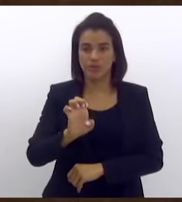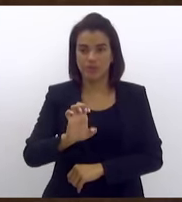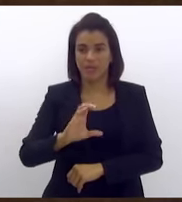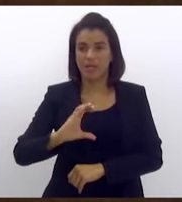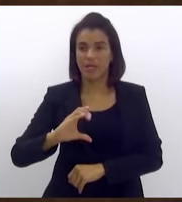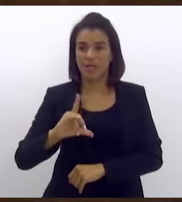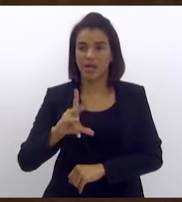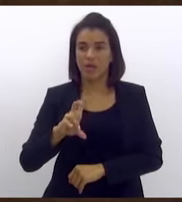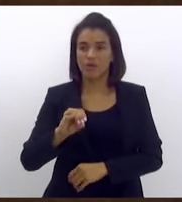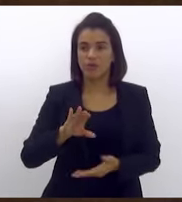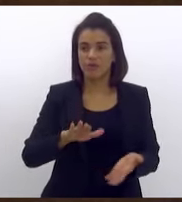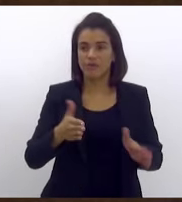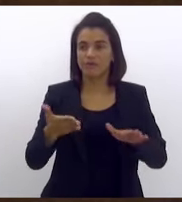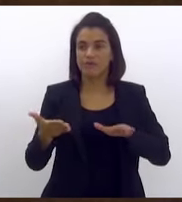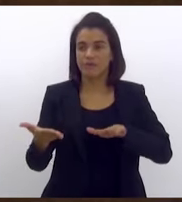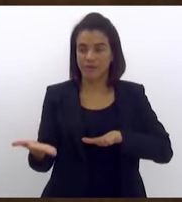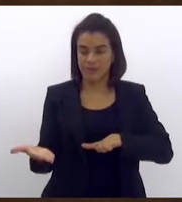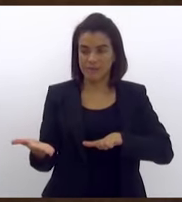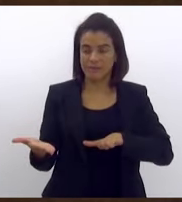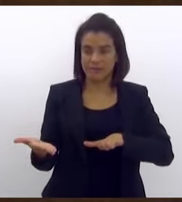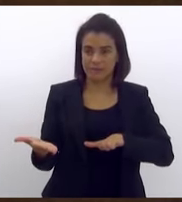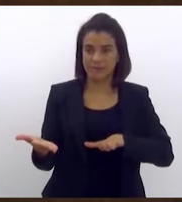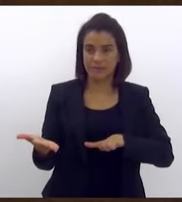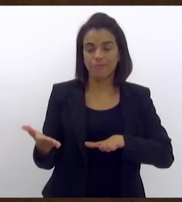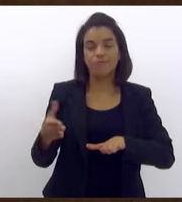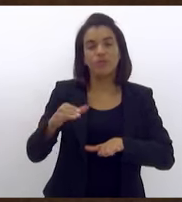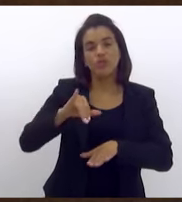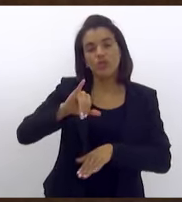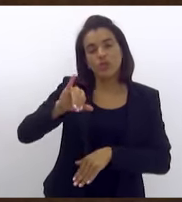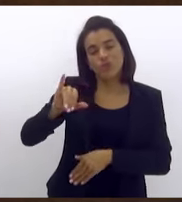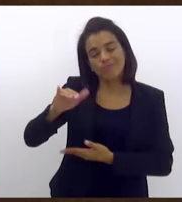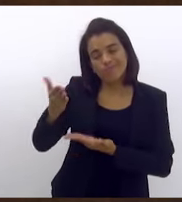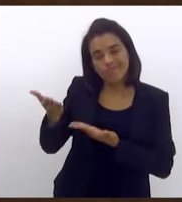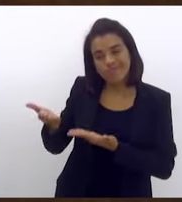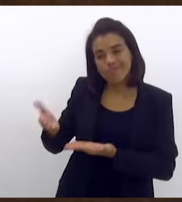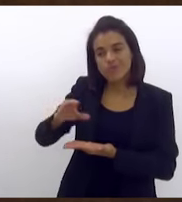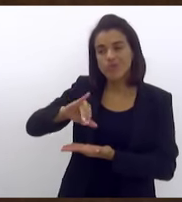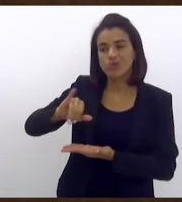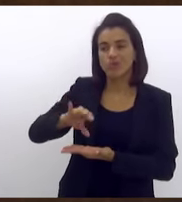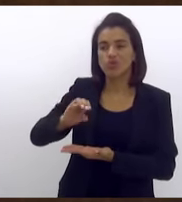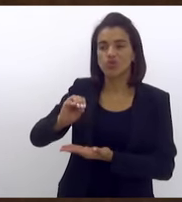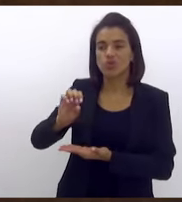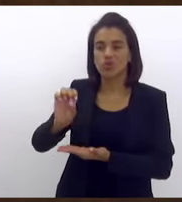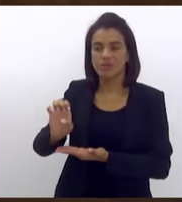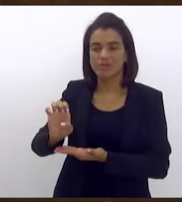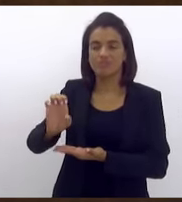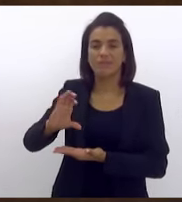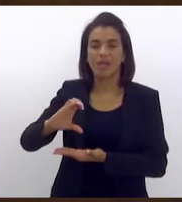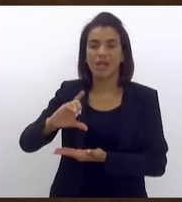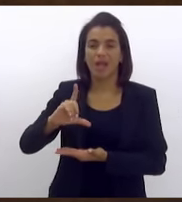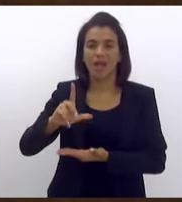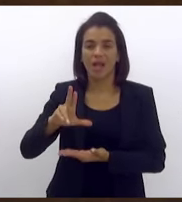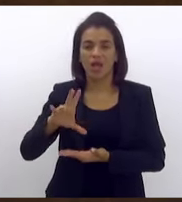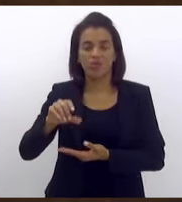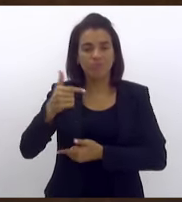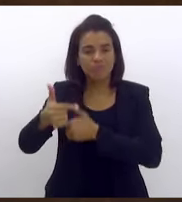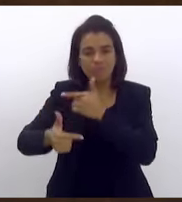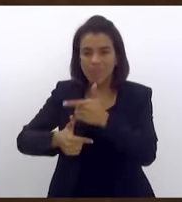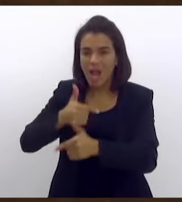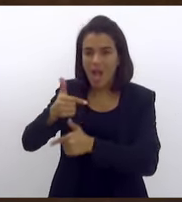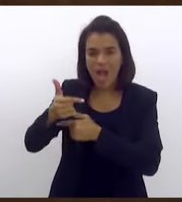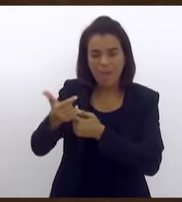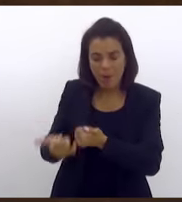nos deixou. Doutor José Cláudio, uma pessoa que sempre trabalhou muito pela